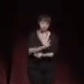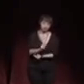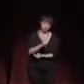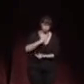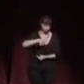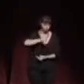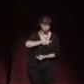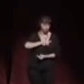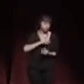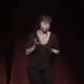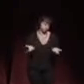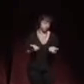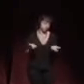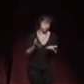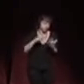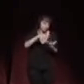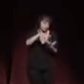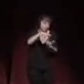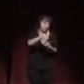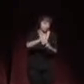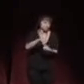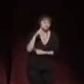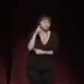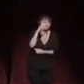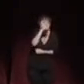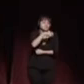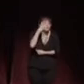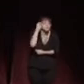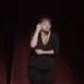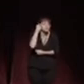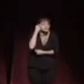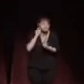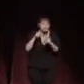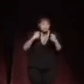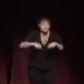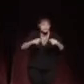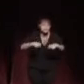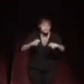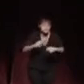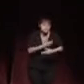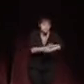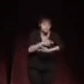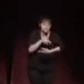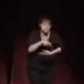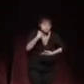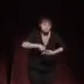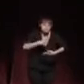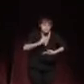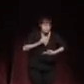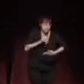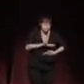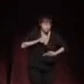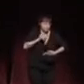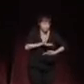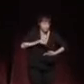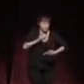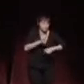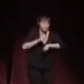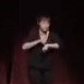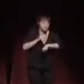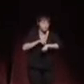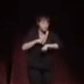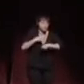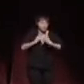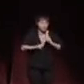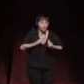num mundo onde é muito difícil pensar o que precisa o meu bebê, como eu vou preencher esse tempo, o que quer